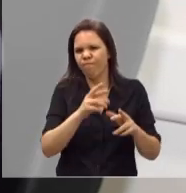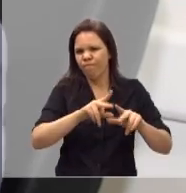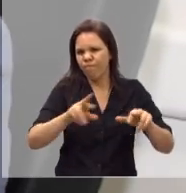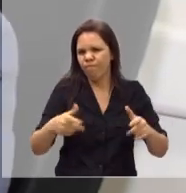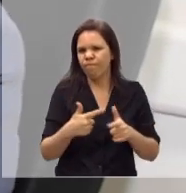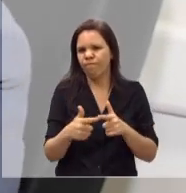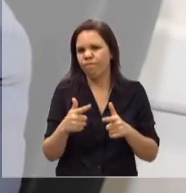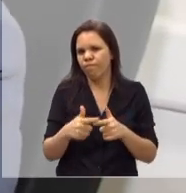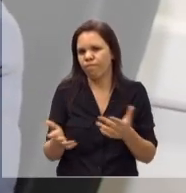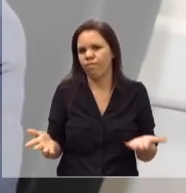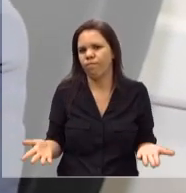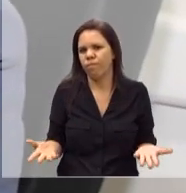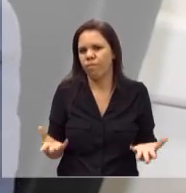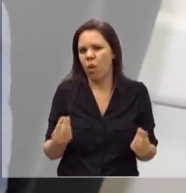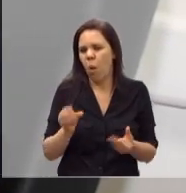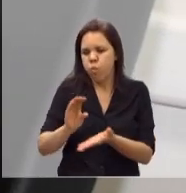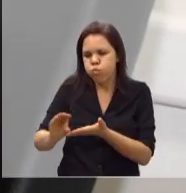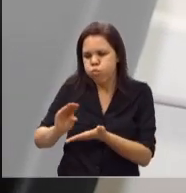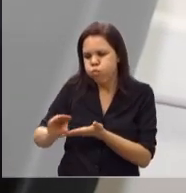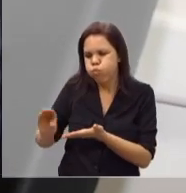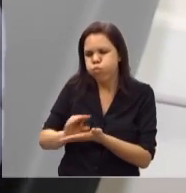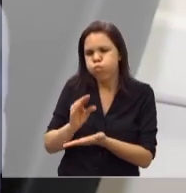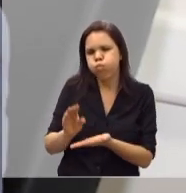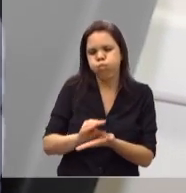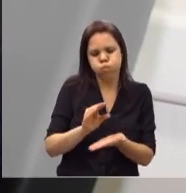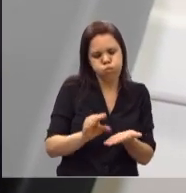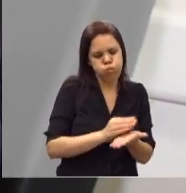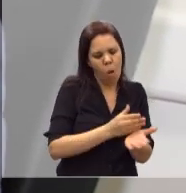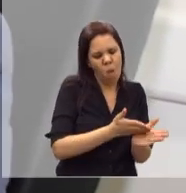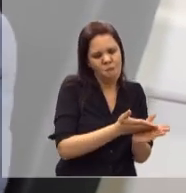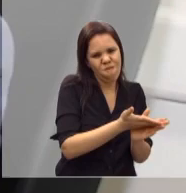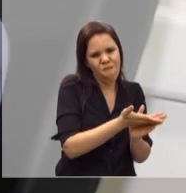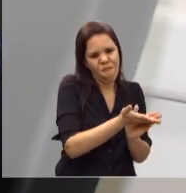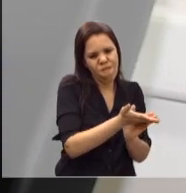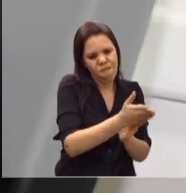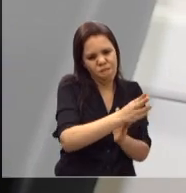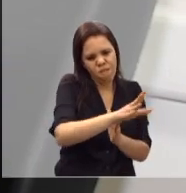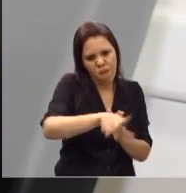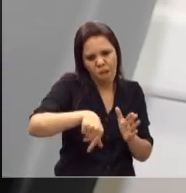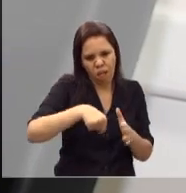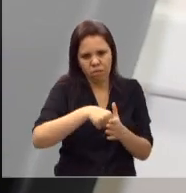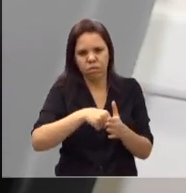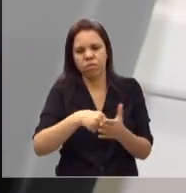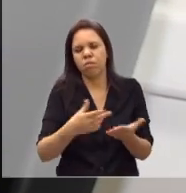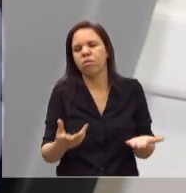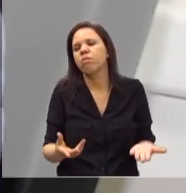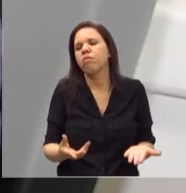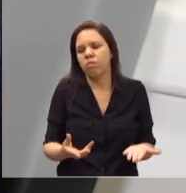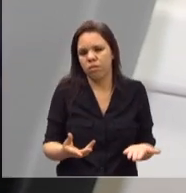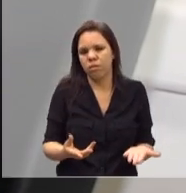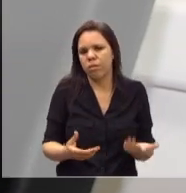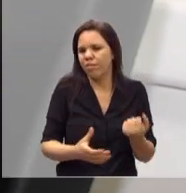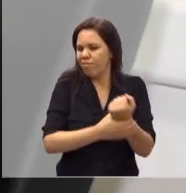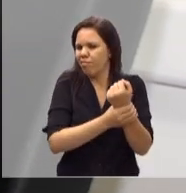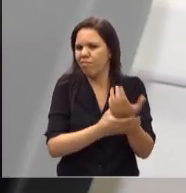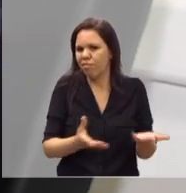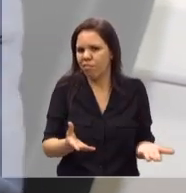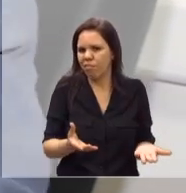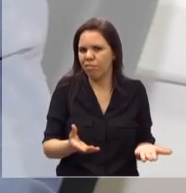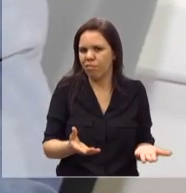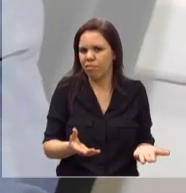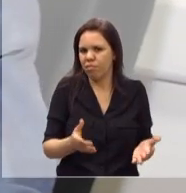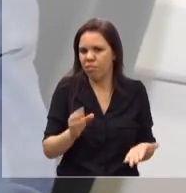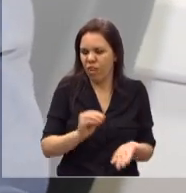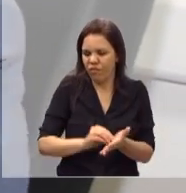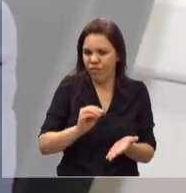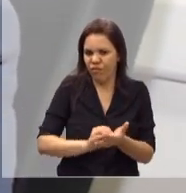Ou seja, muita renda foi tirada, foi desviada, foi espoliada desse país, e a segurança, ela decresce como